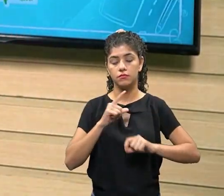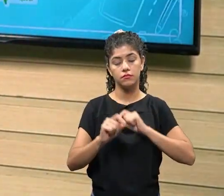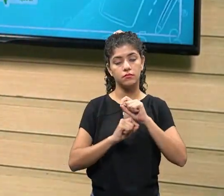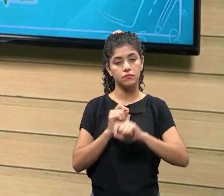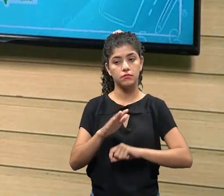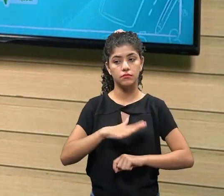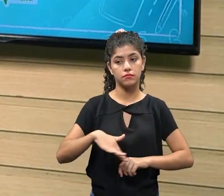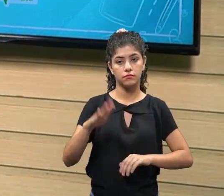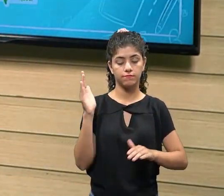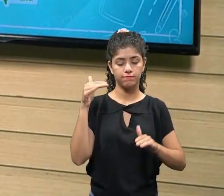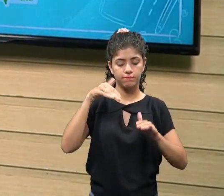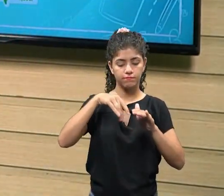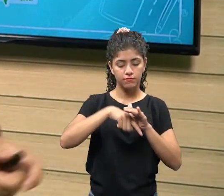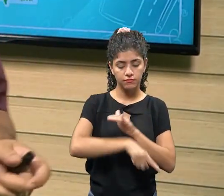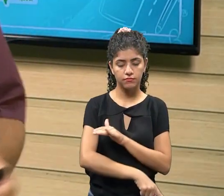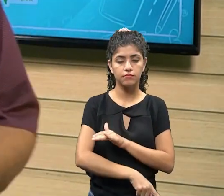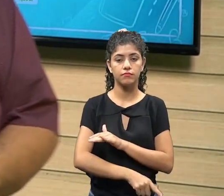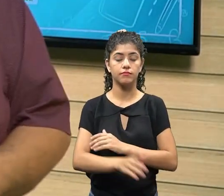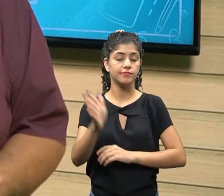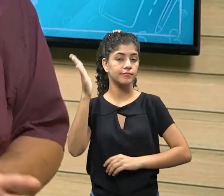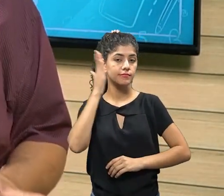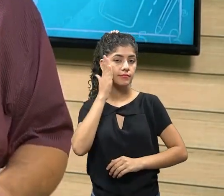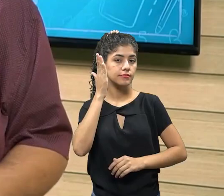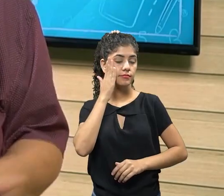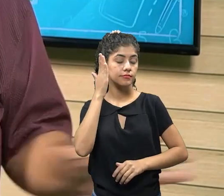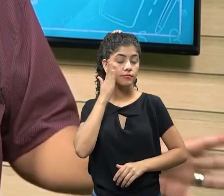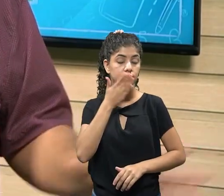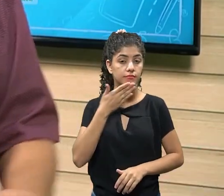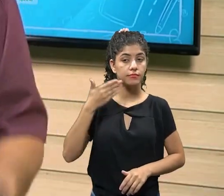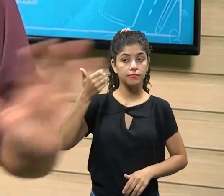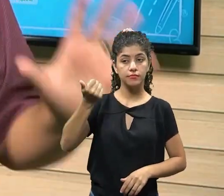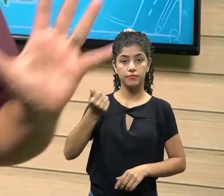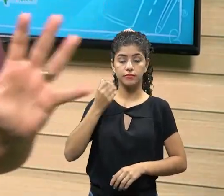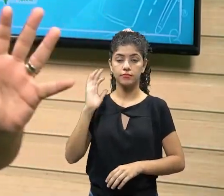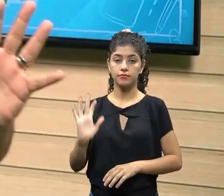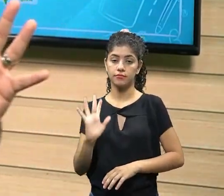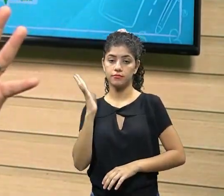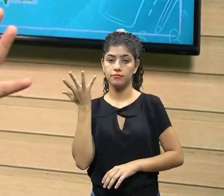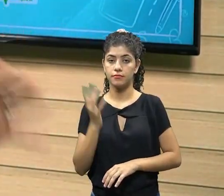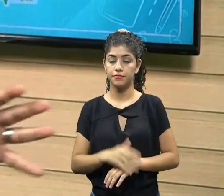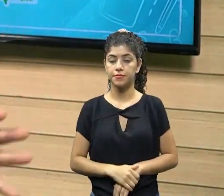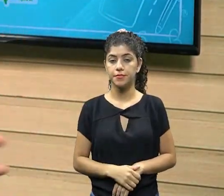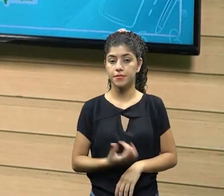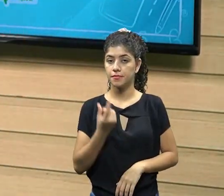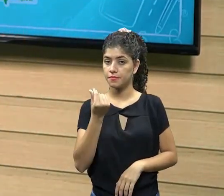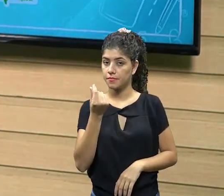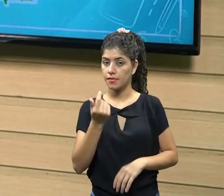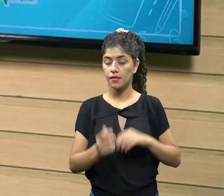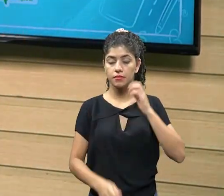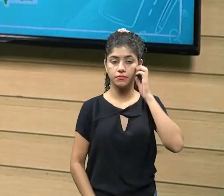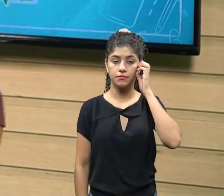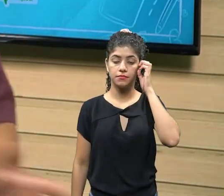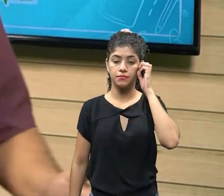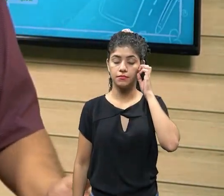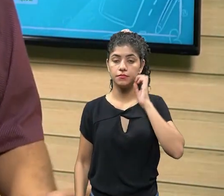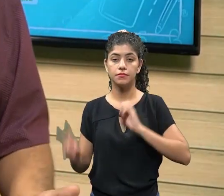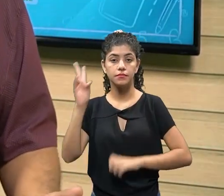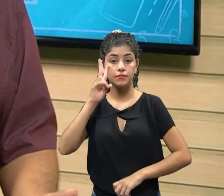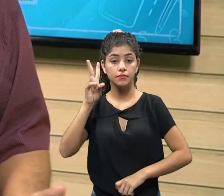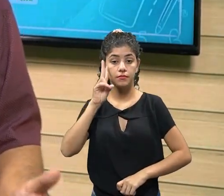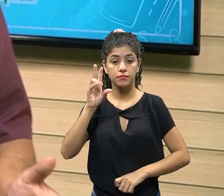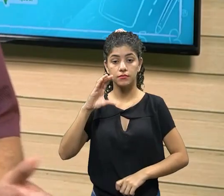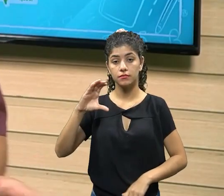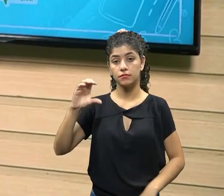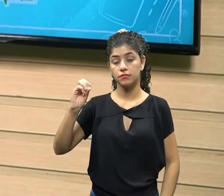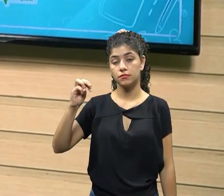âmbito financeiro para a gente entender como funciona esse mundo encantador do dinheiro. Lembrando para você que o comércio não trabalha